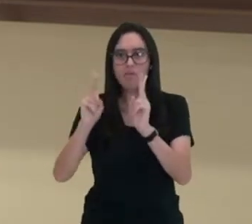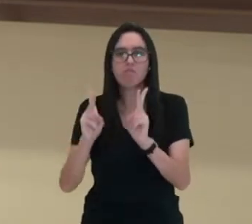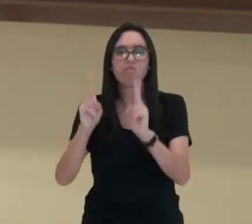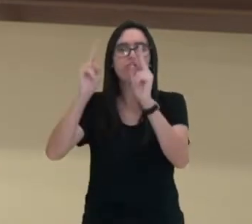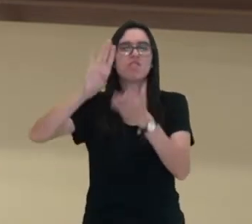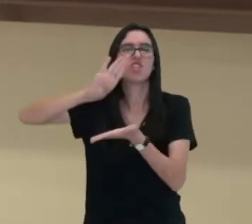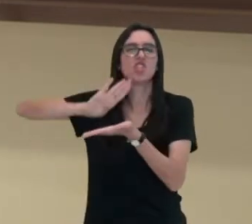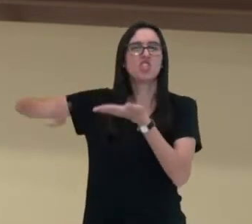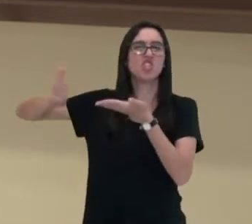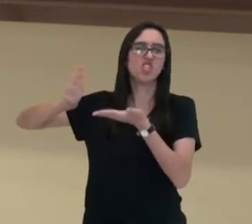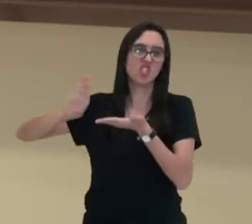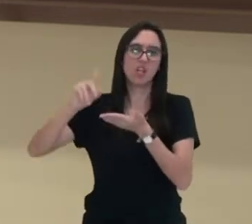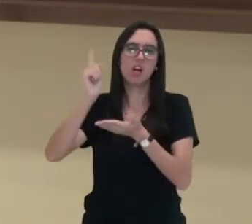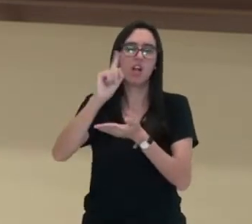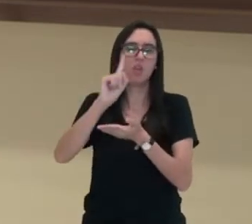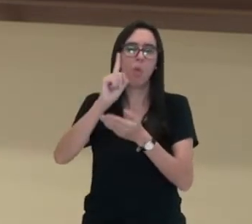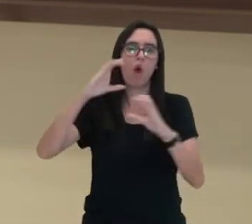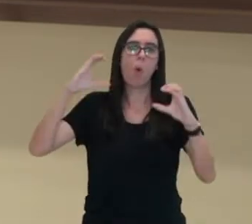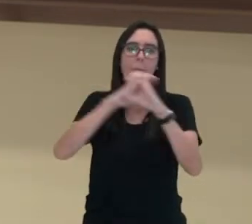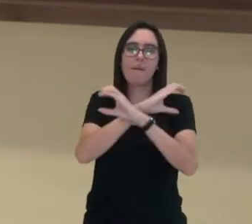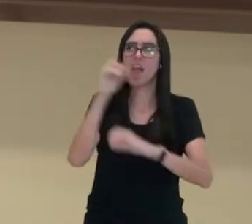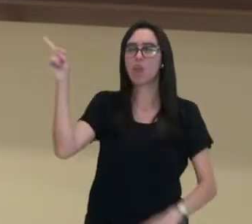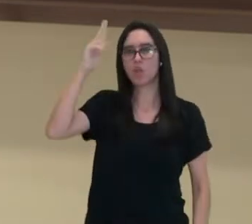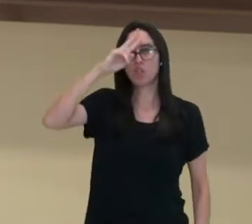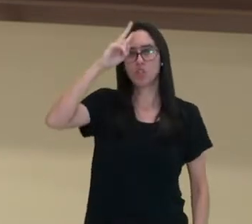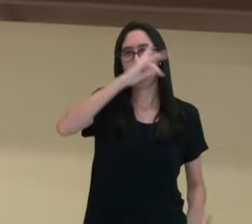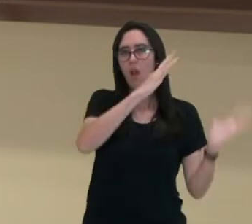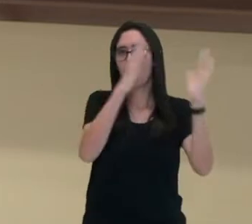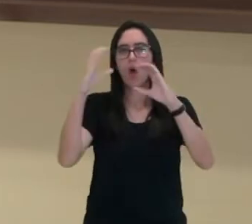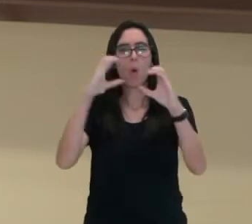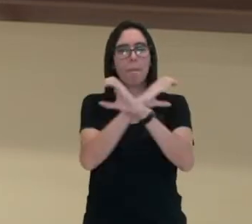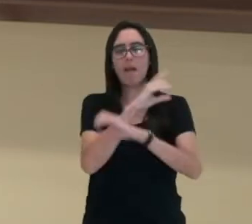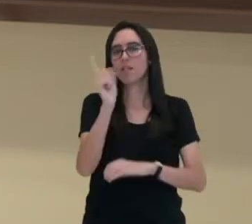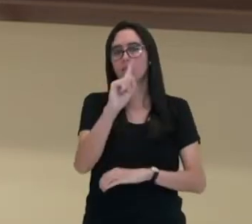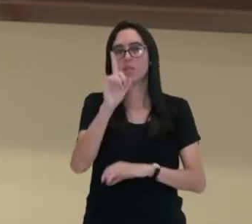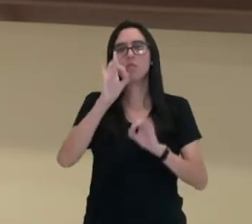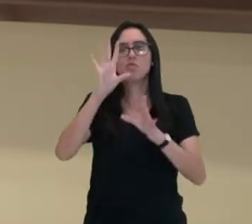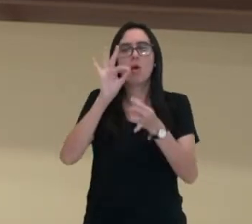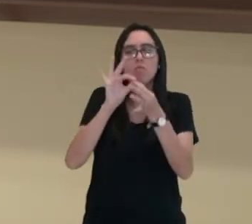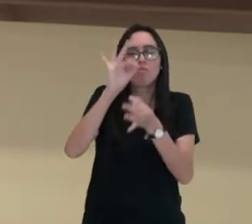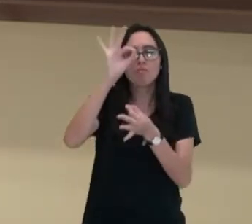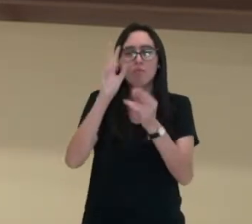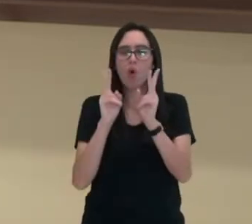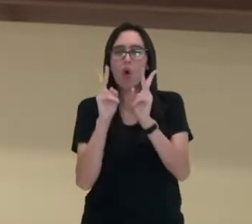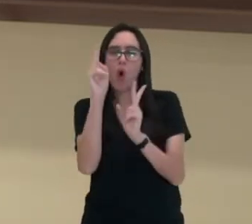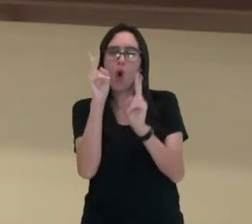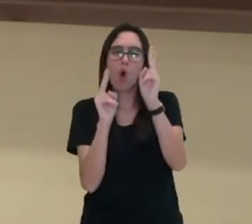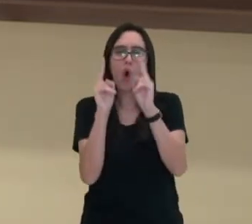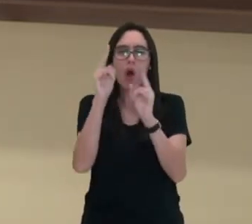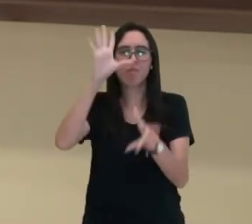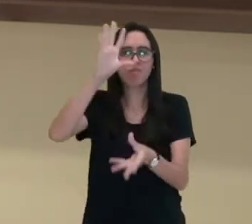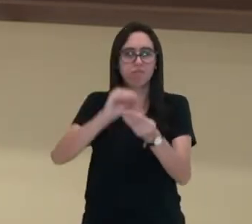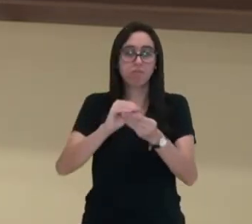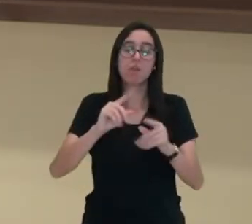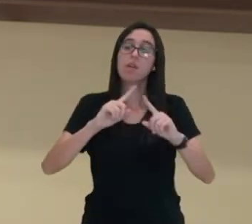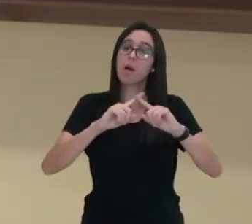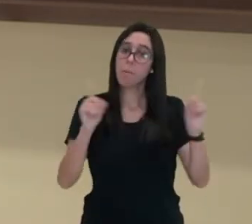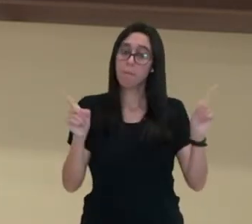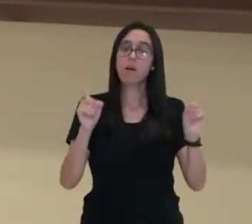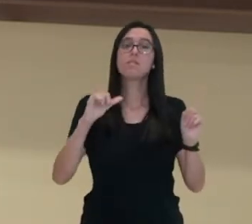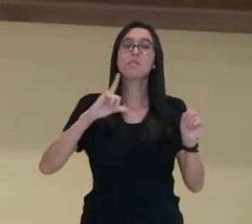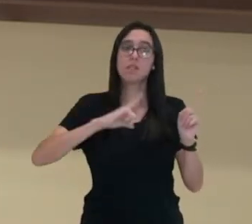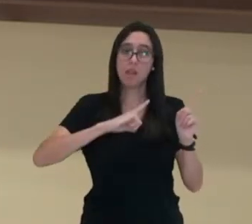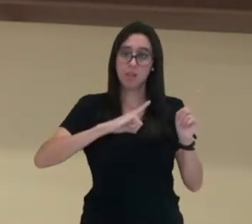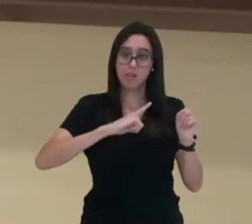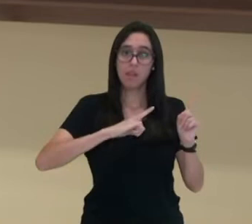extraído, então o conto não está aqui na íntegra, né? Não está a narrativa aqui na totalidade. Porém, nós disponibilizamos para vocês as referências